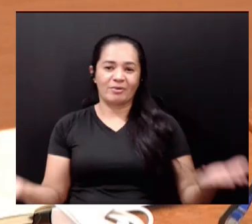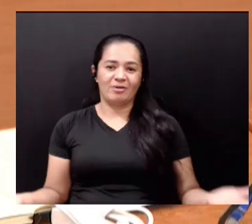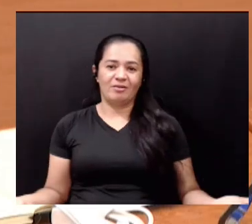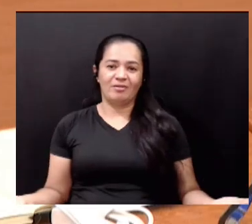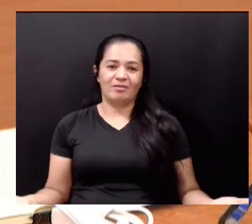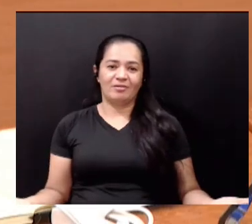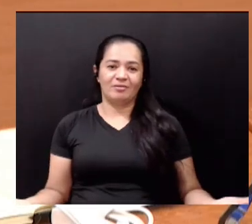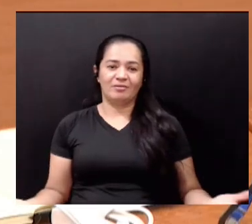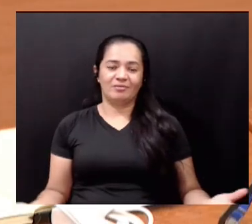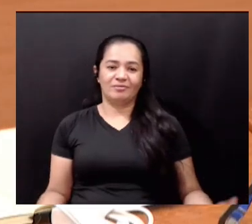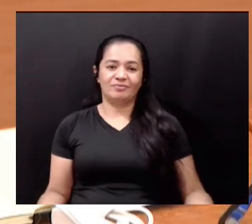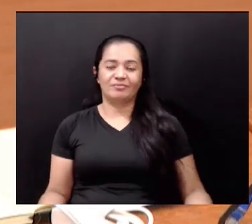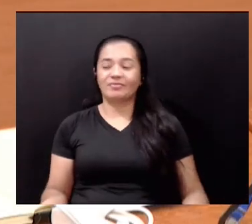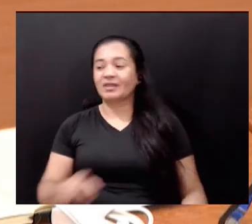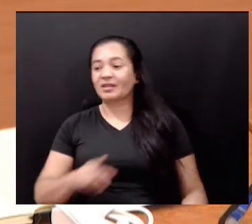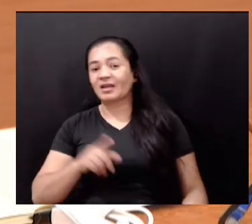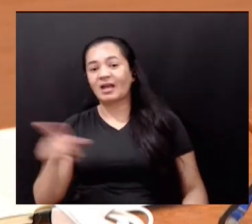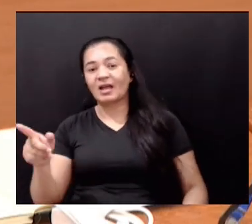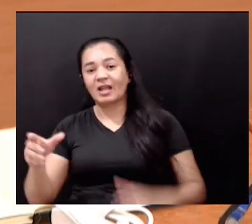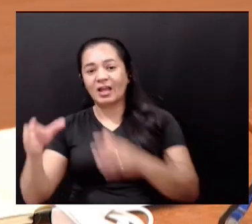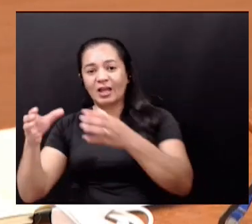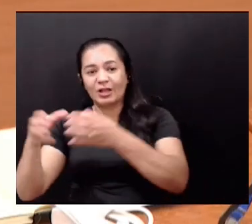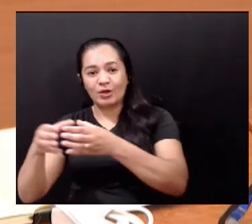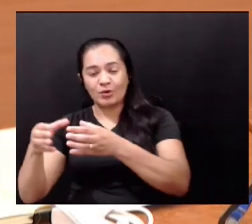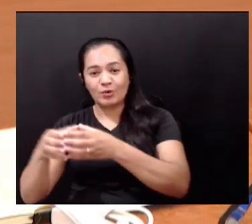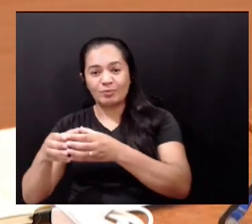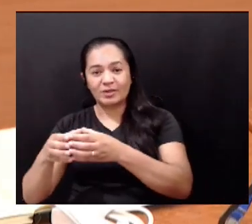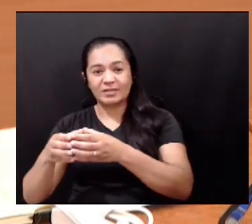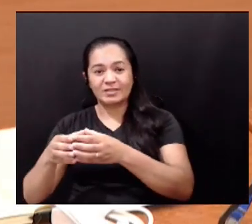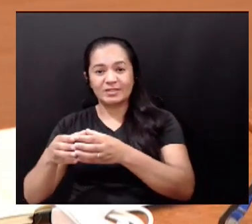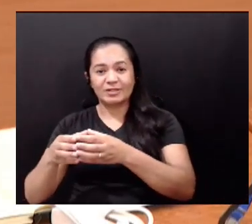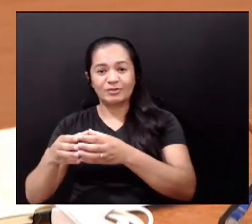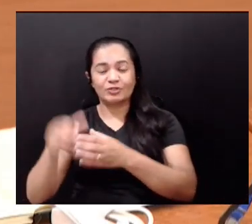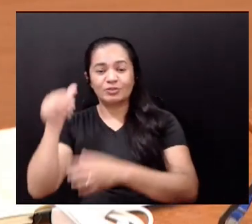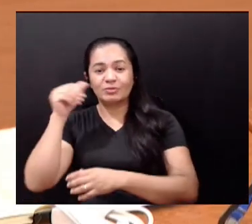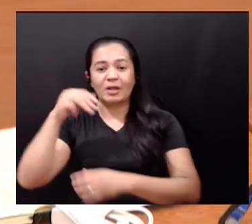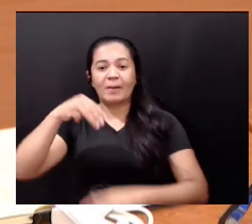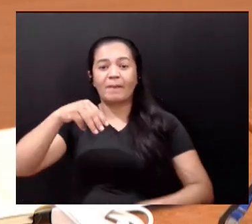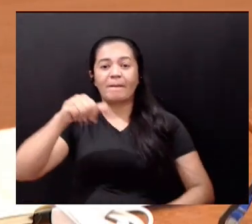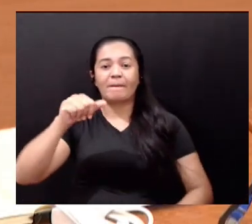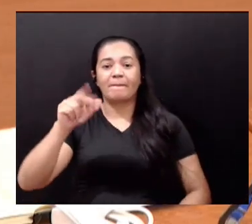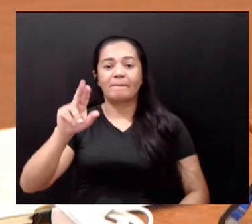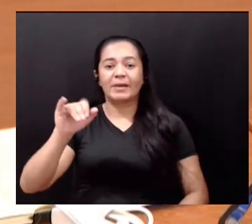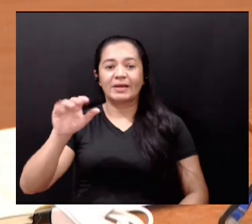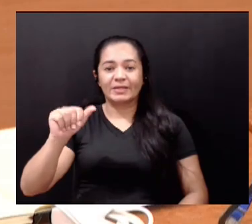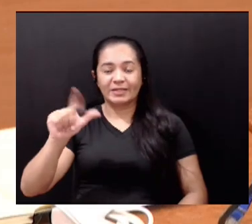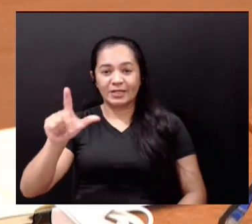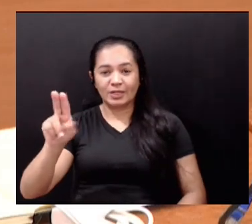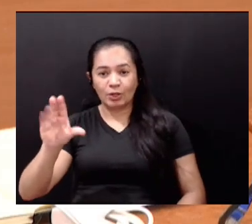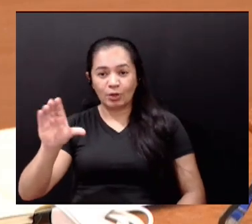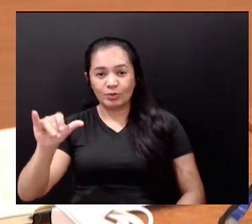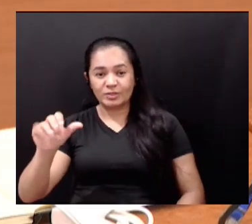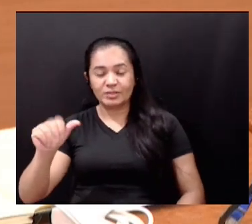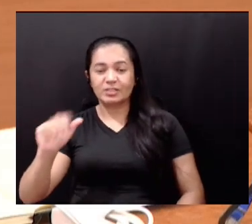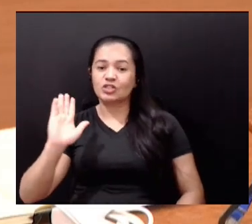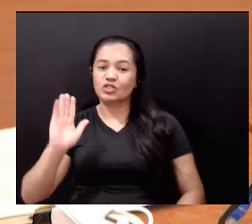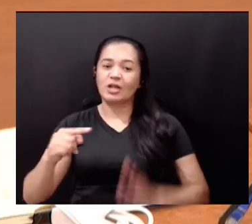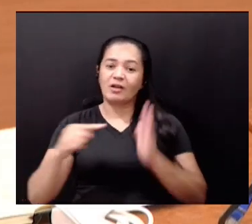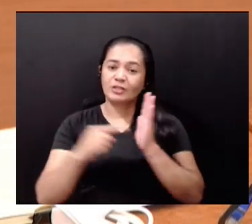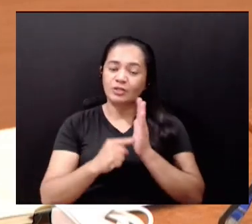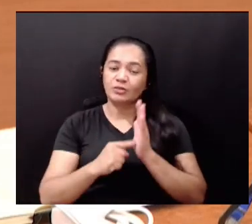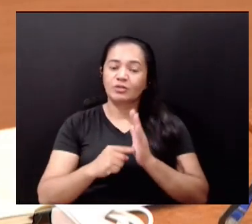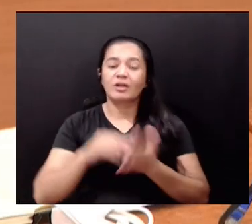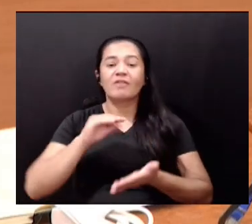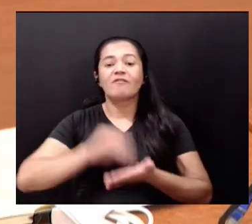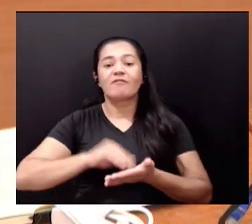um trabalho muito importante de acolhimento às mulheres e tem denunciado essa questão da falta de serviços públicos aqui na nossa cidade,